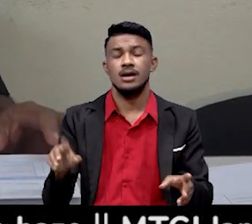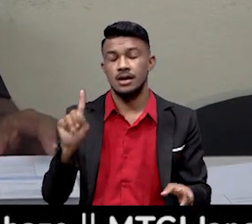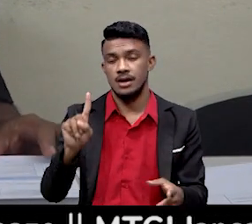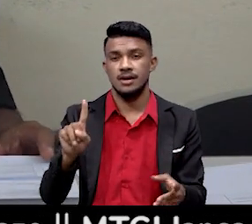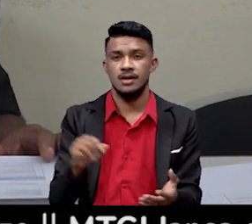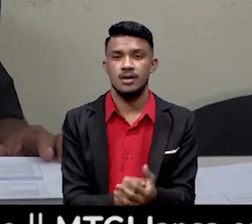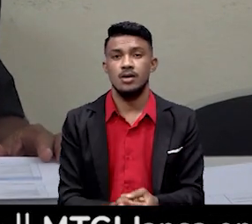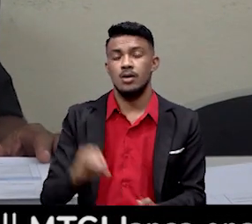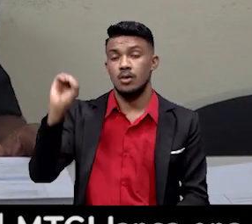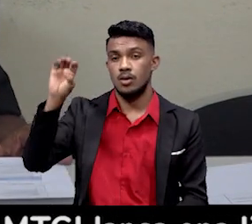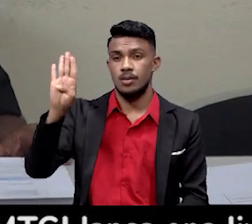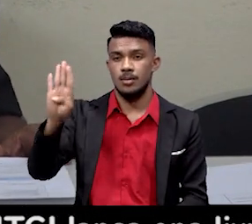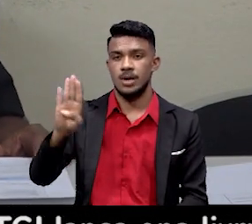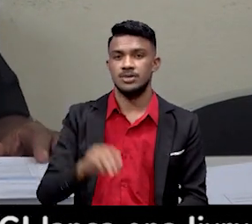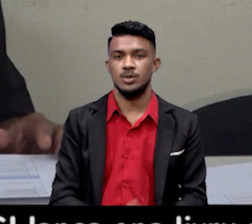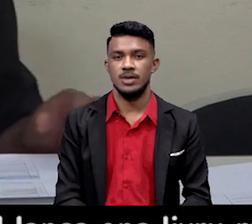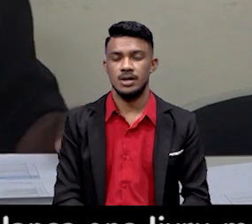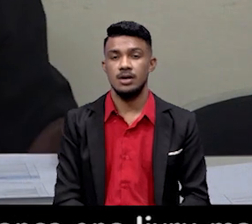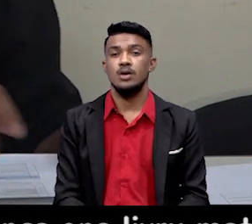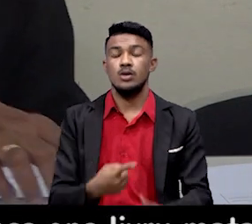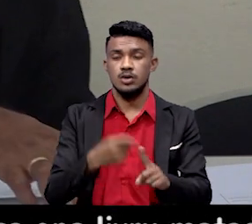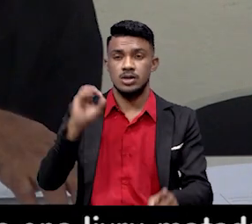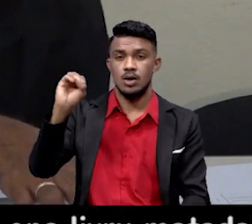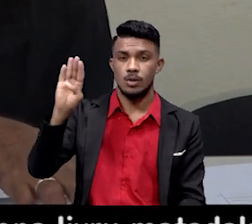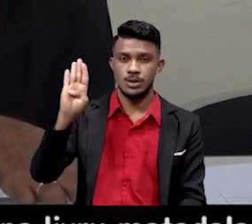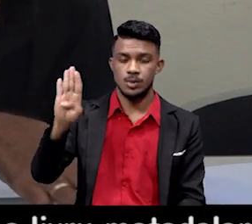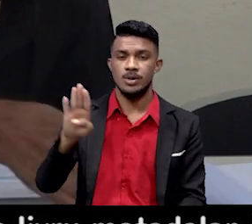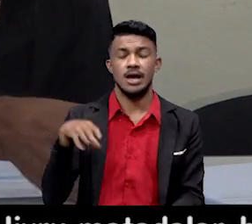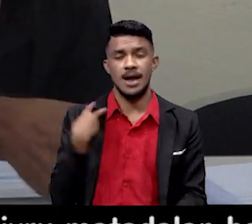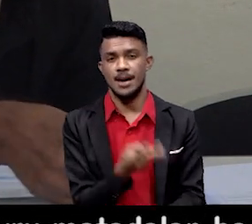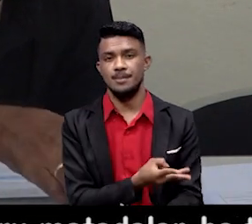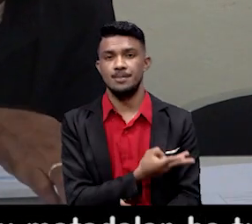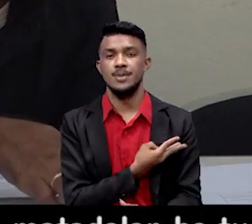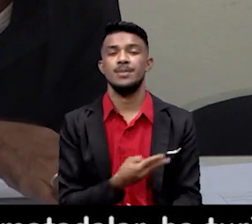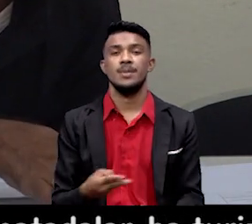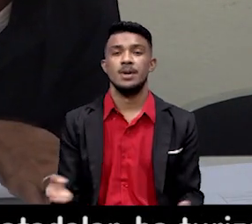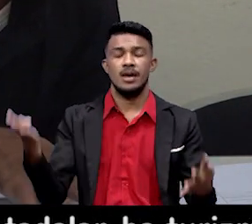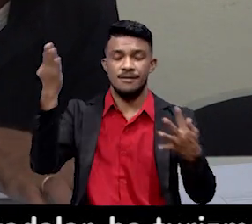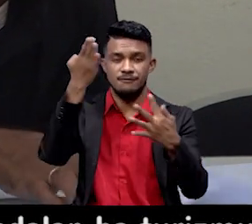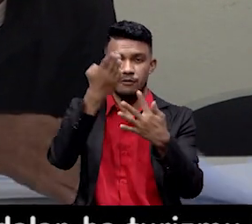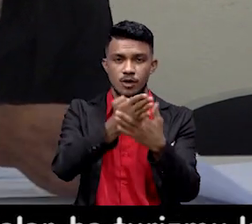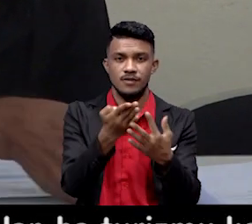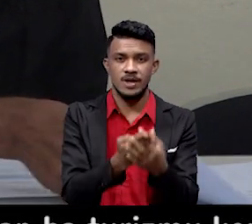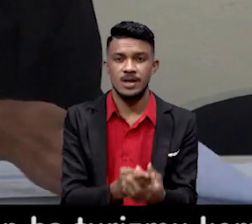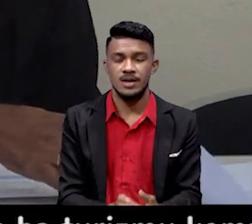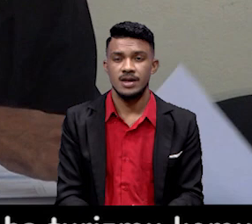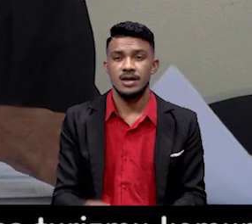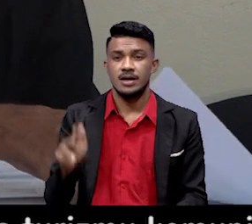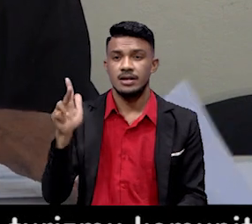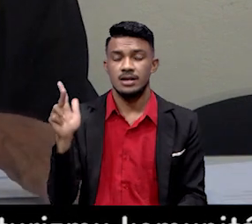obras públicas o suporte obras públicas a mim envolve a 37